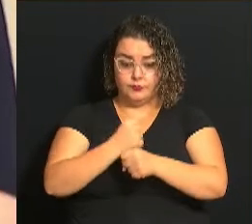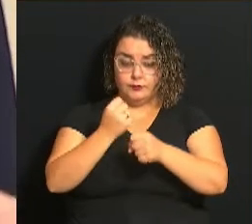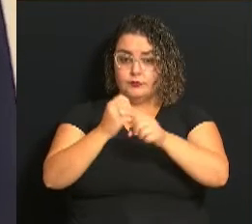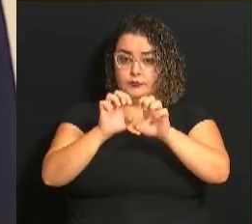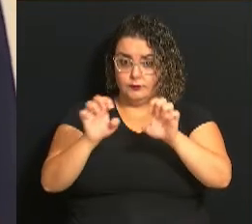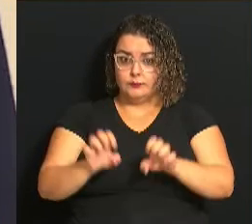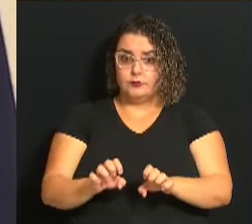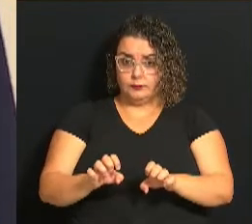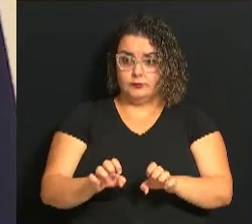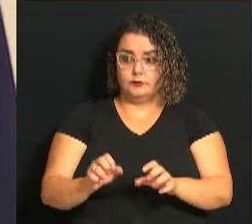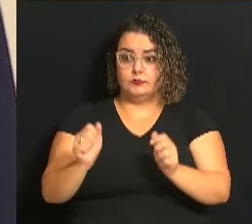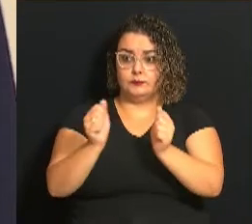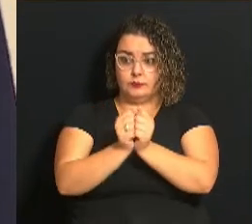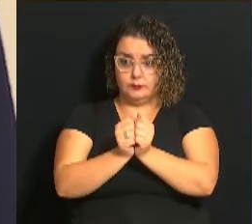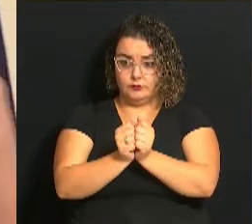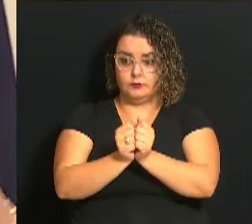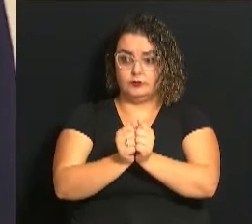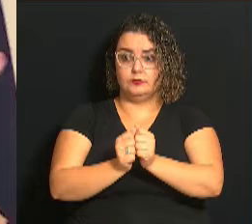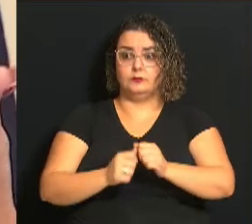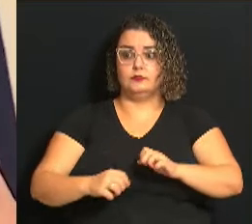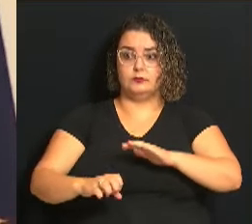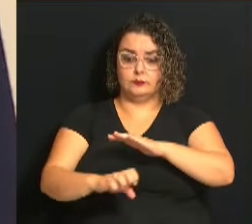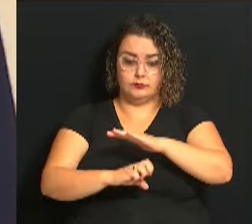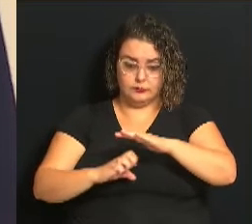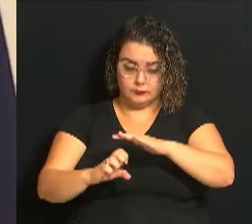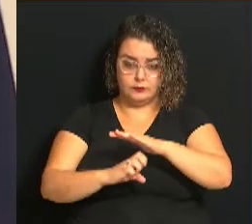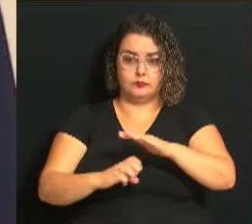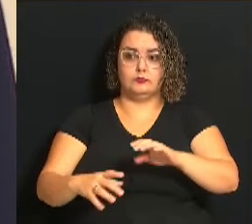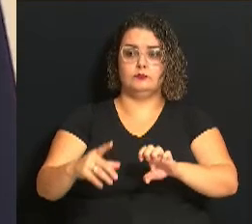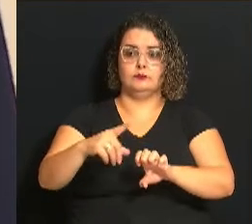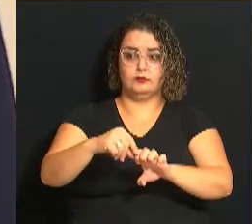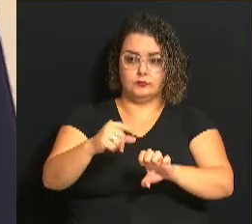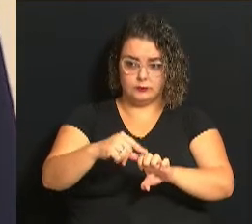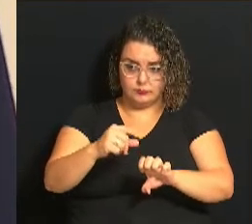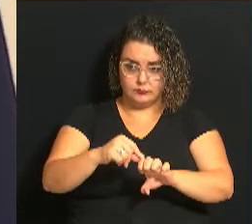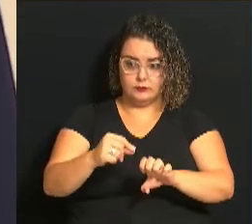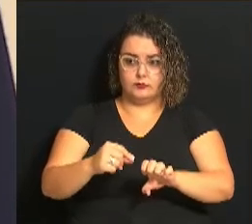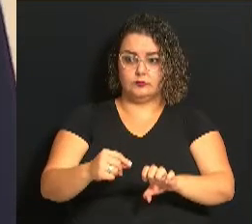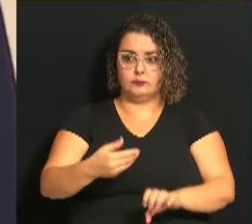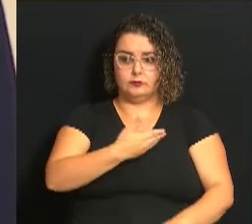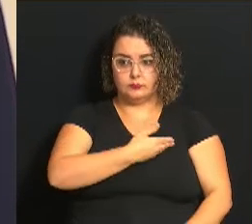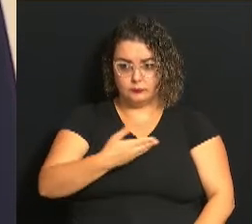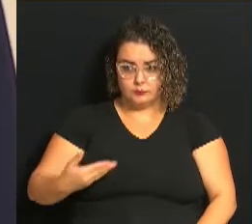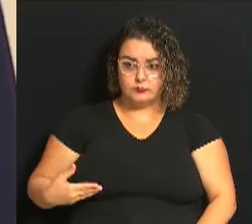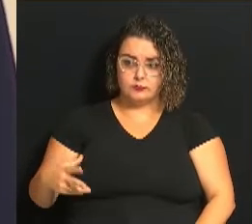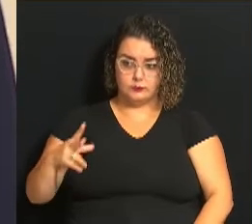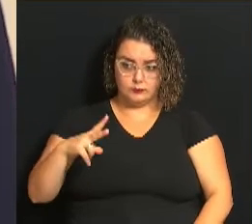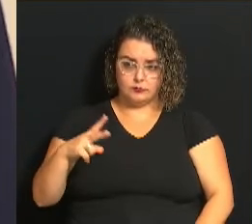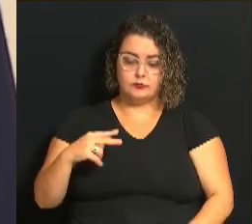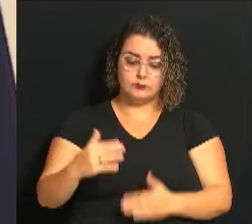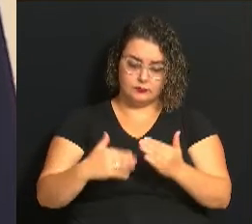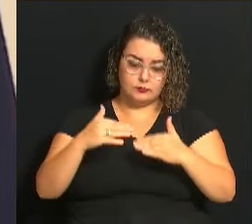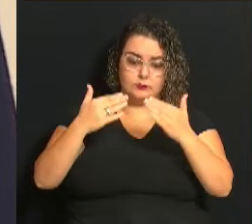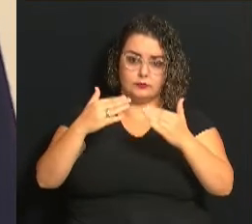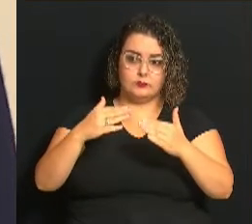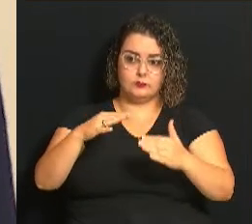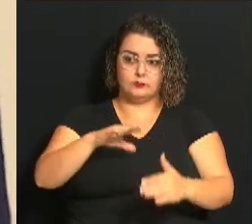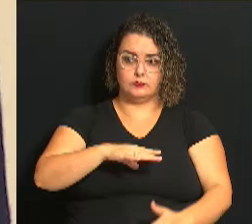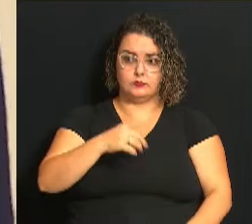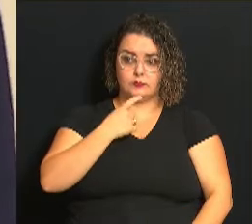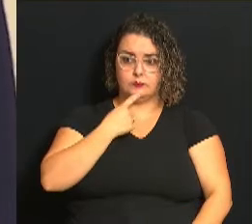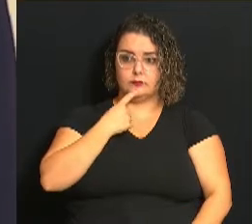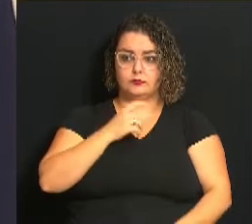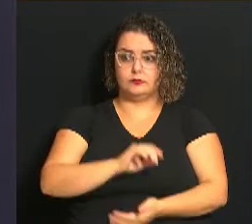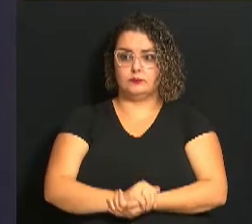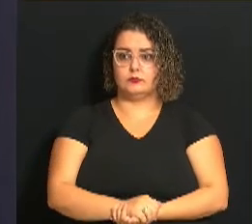poder, junto com os empresários, inclusive formando uma parceria público-privada, no fomento do desenvolvimento da cidade. Tá?